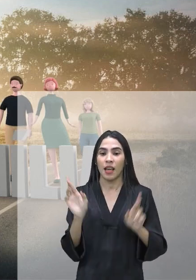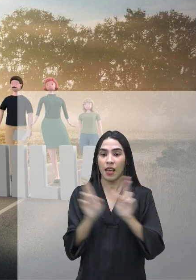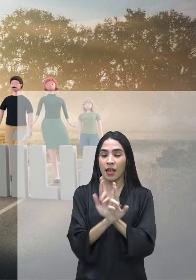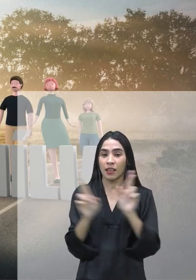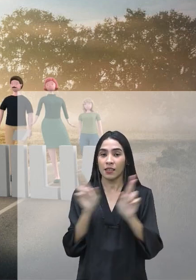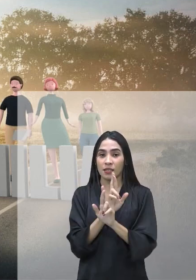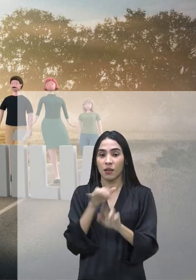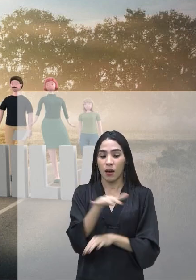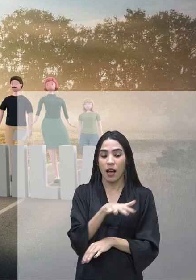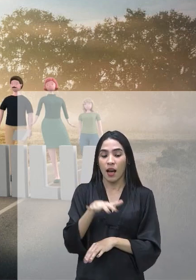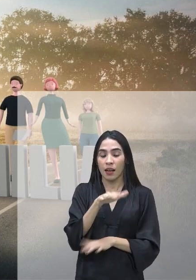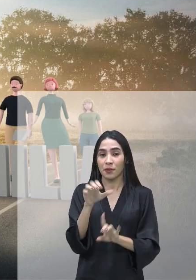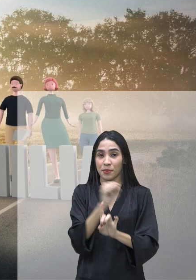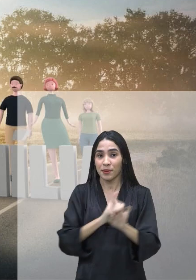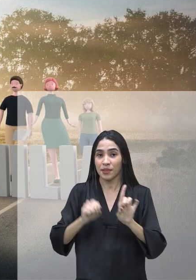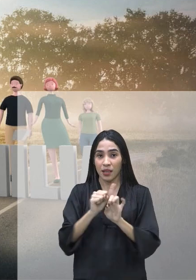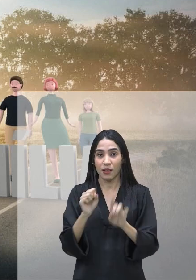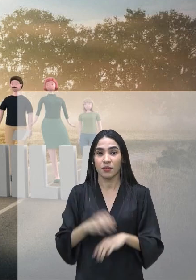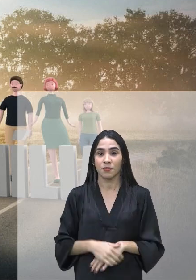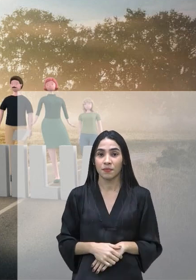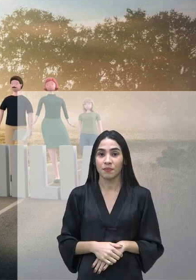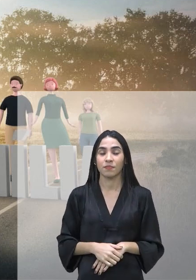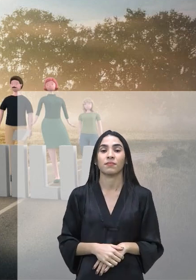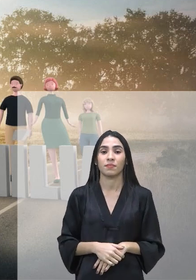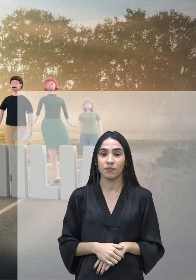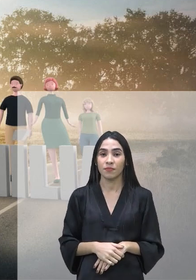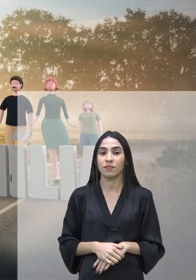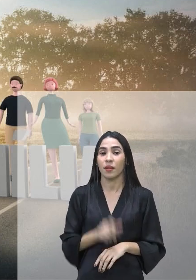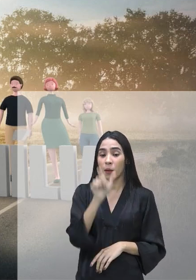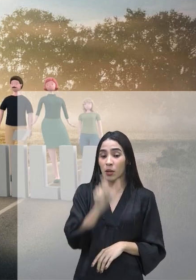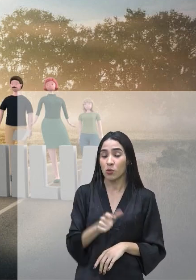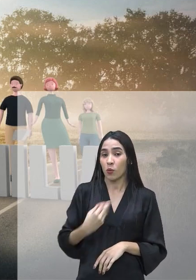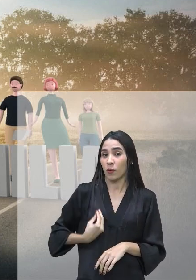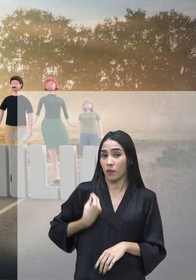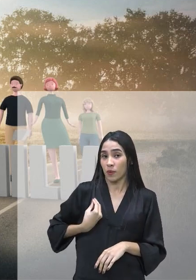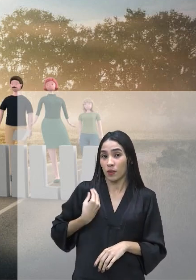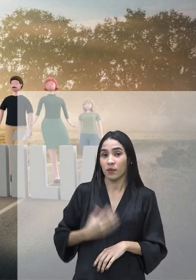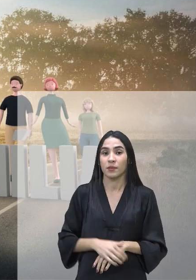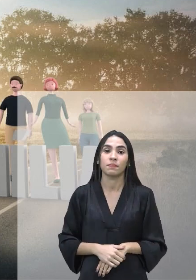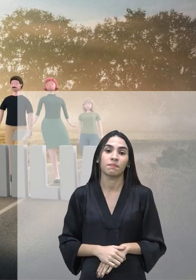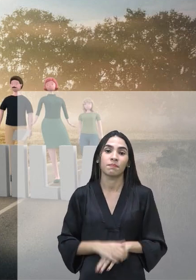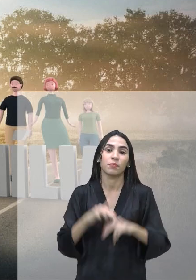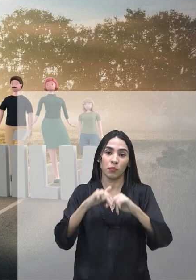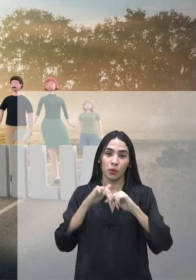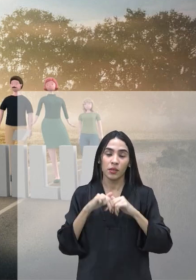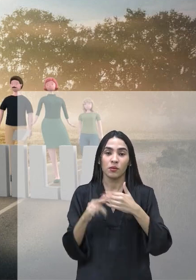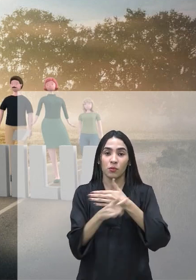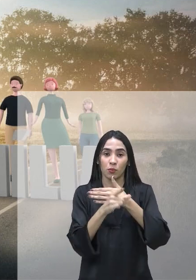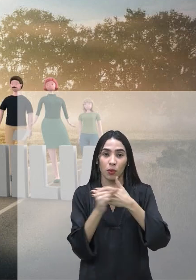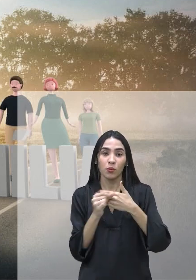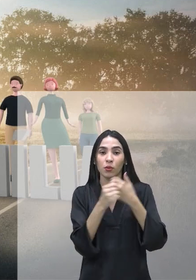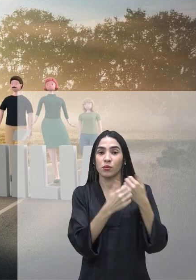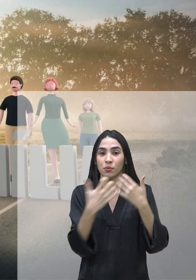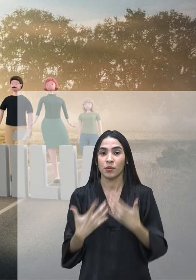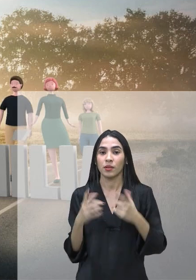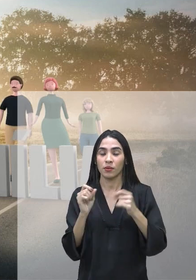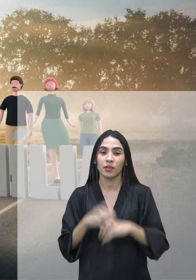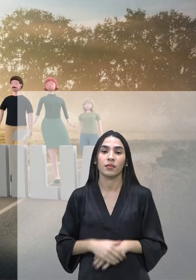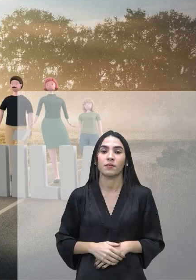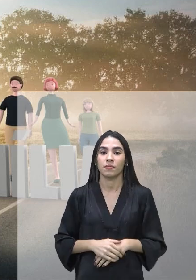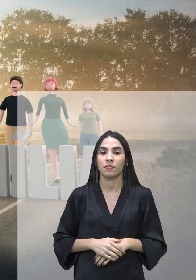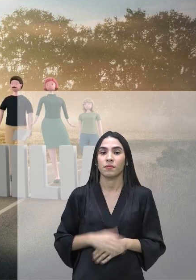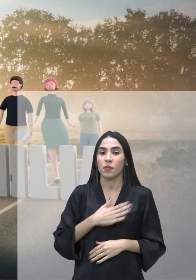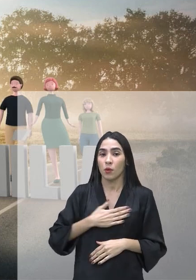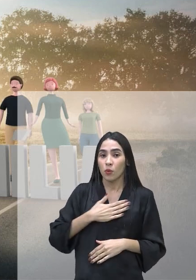ao meio social em que o indivíduo vive. Portanto, Bourdieu entende que o